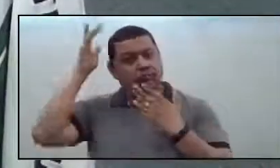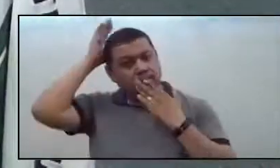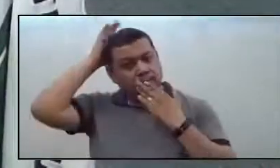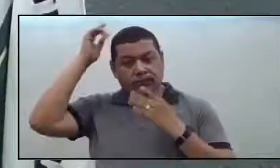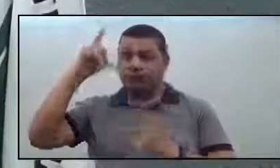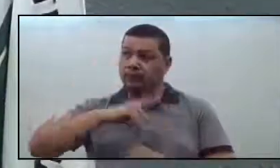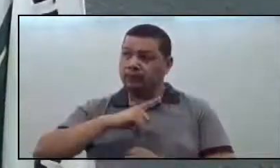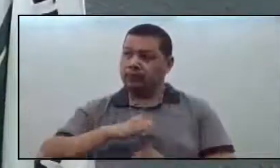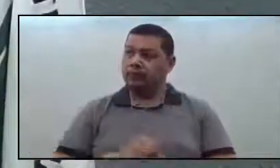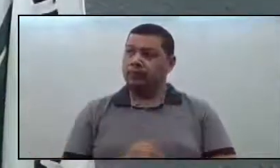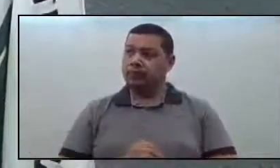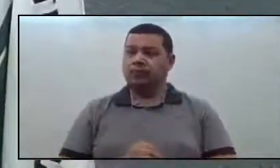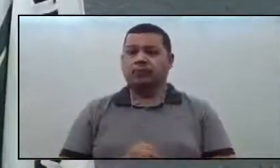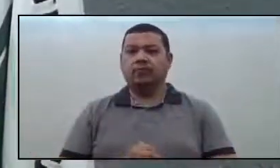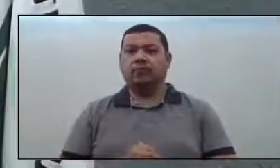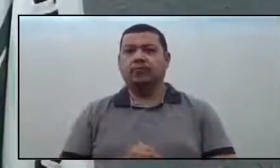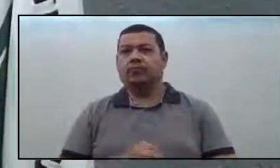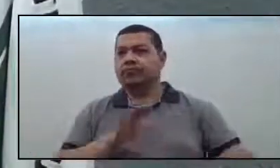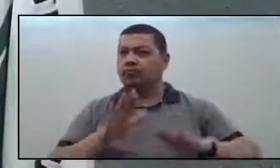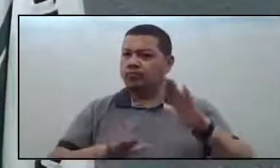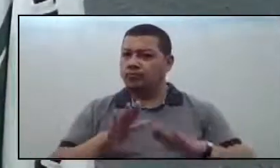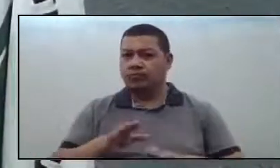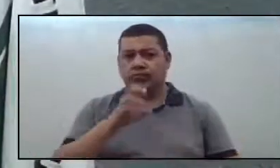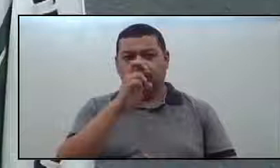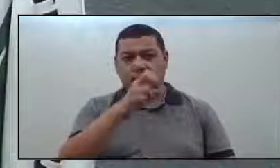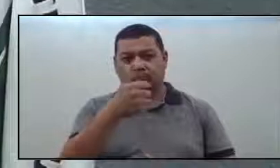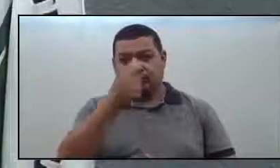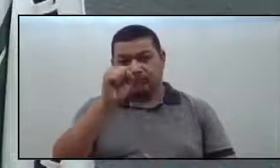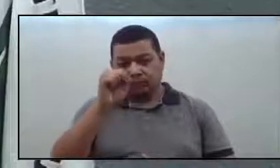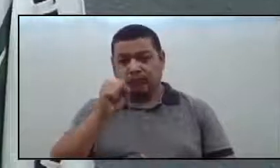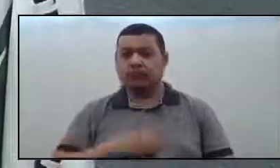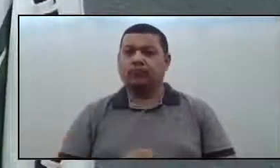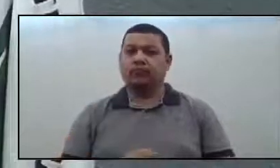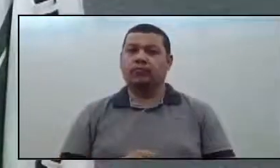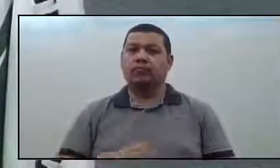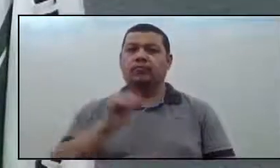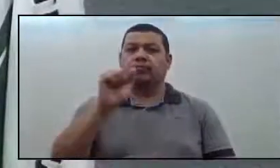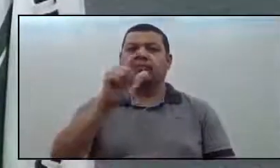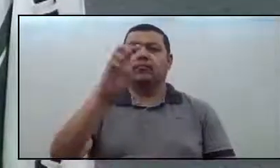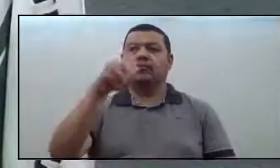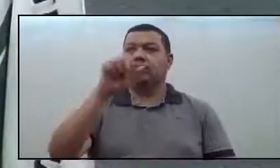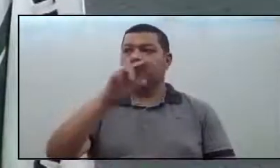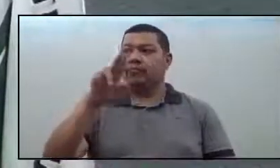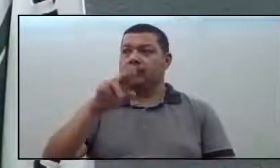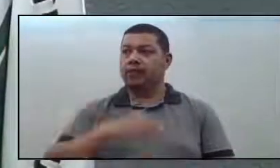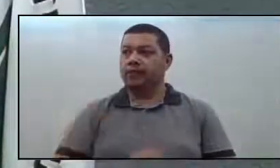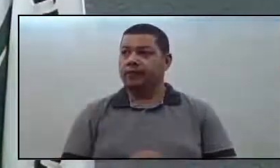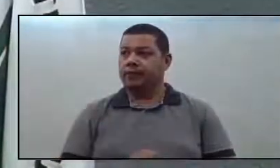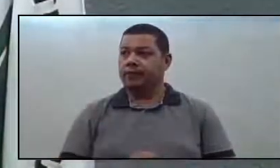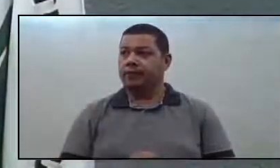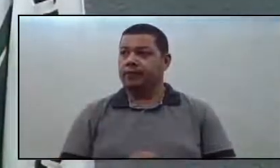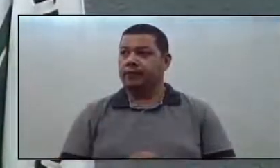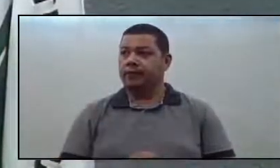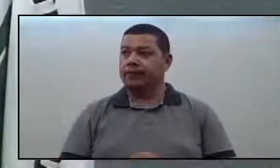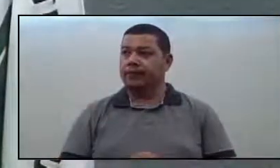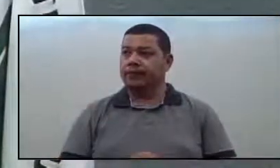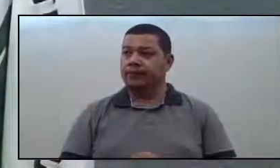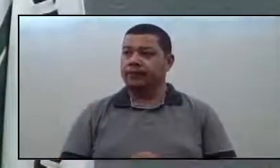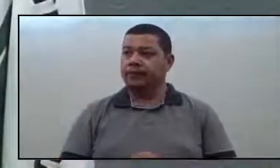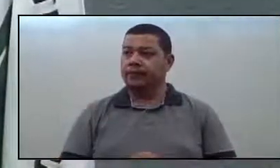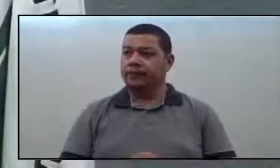por eleito 518 votos, Almir Suruí e Anderson Suruí, que